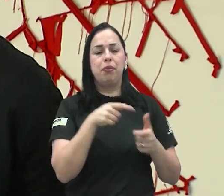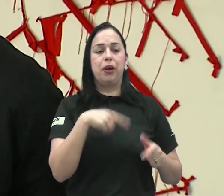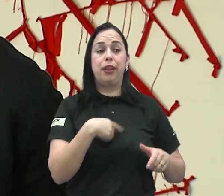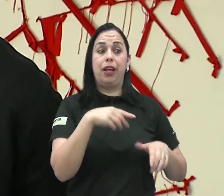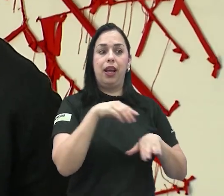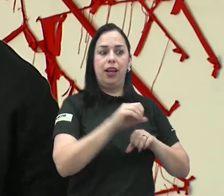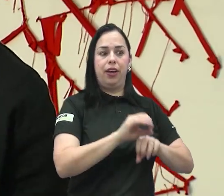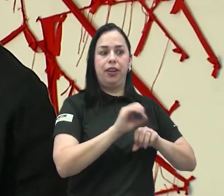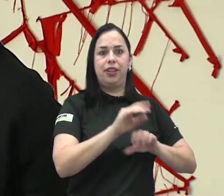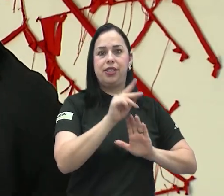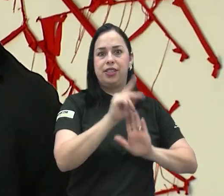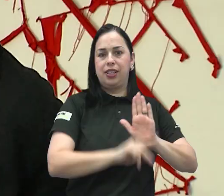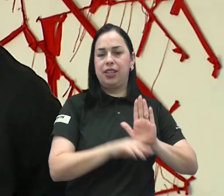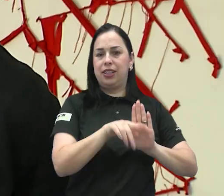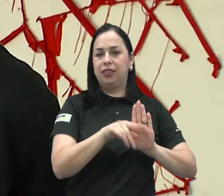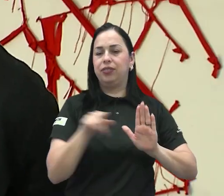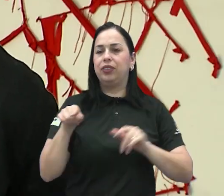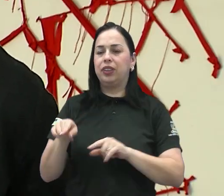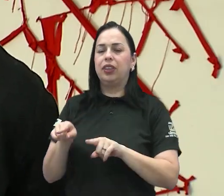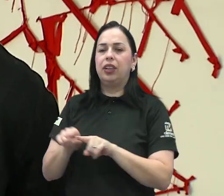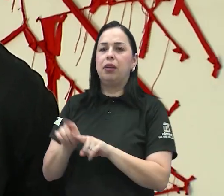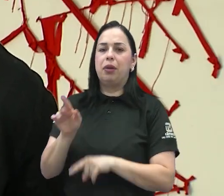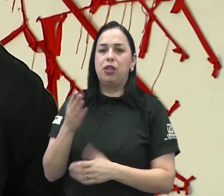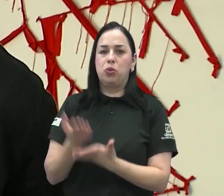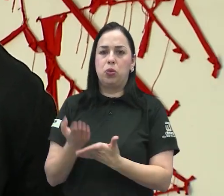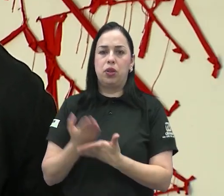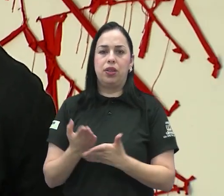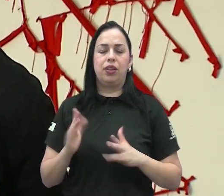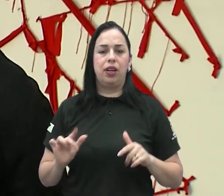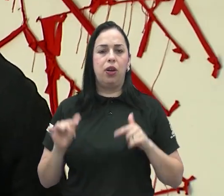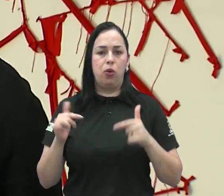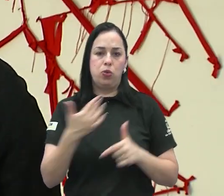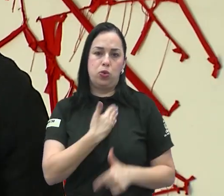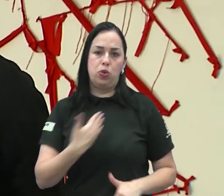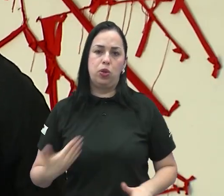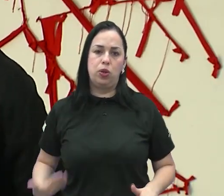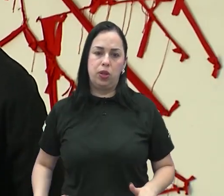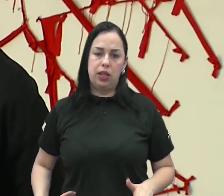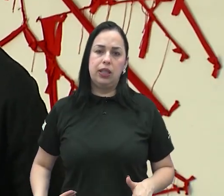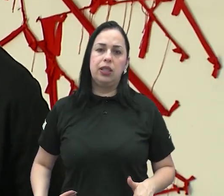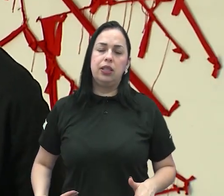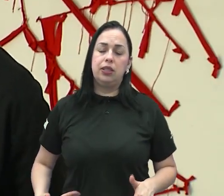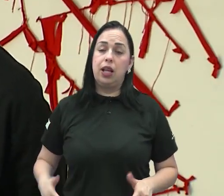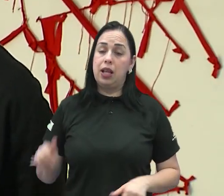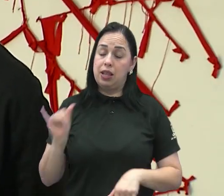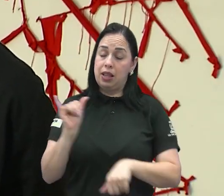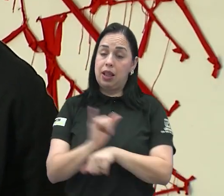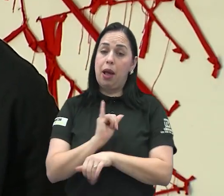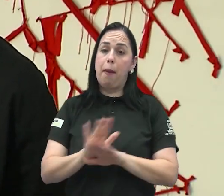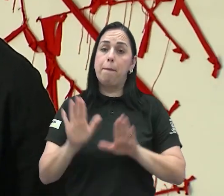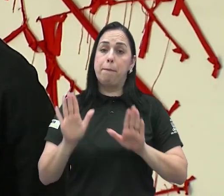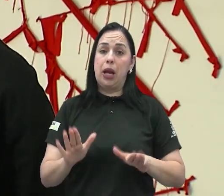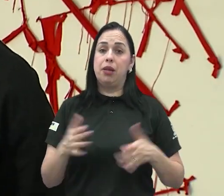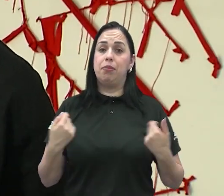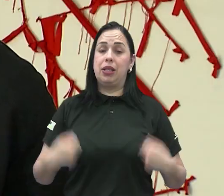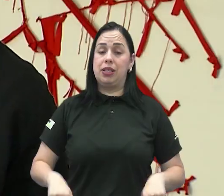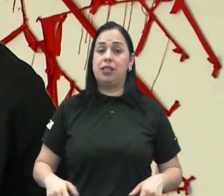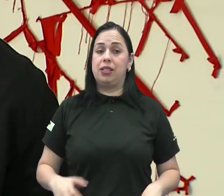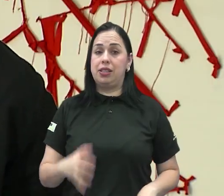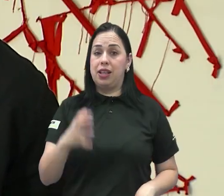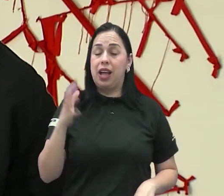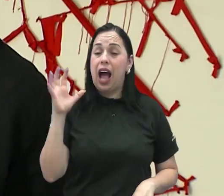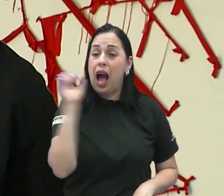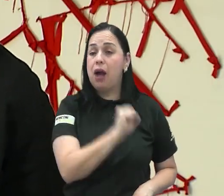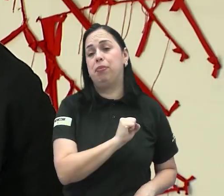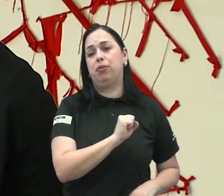modelo interessante, porque você está estimulando, né? Então, eu acho que são ações que o governo está tomando, mas precisa